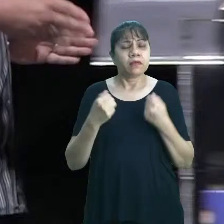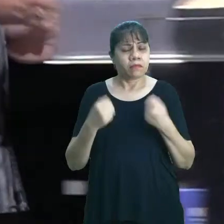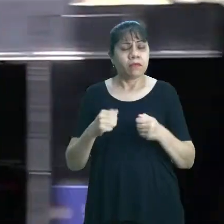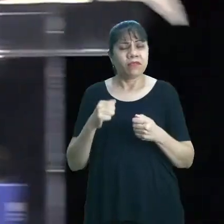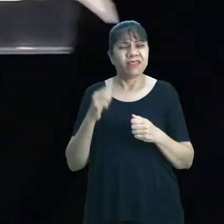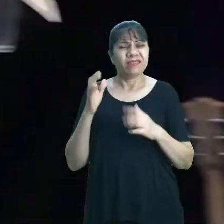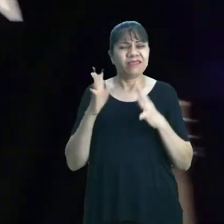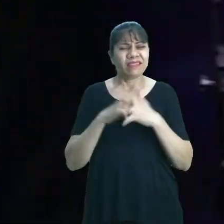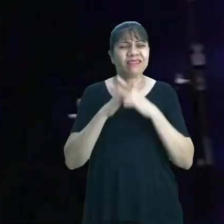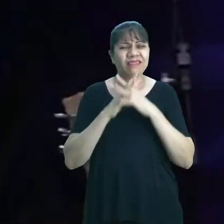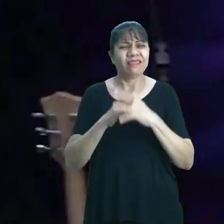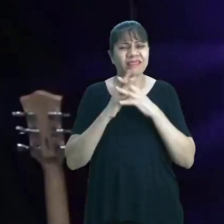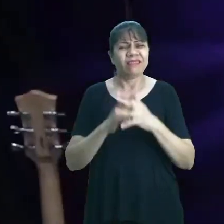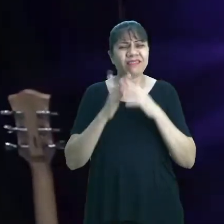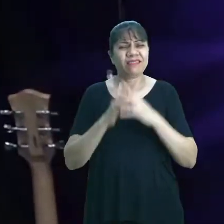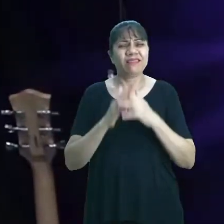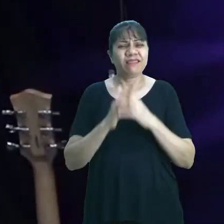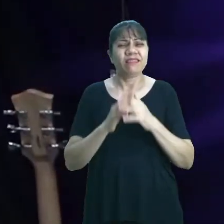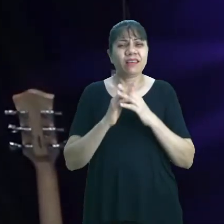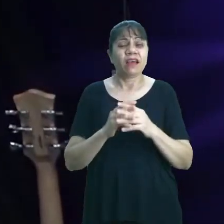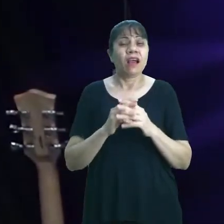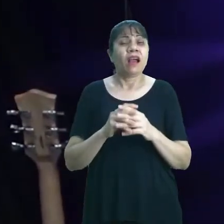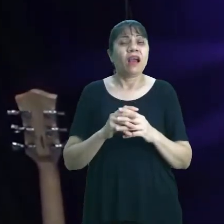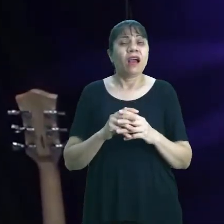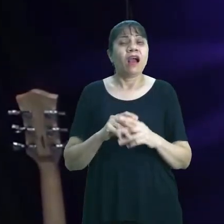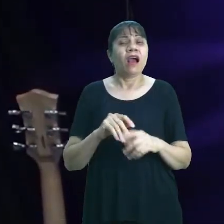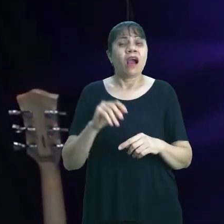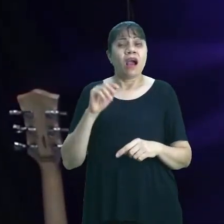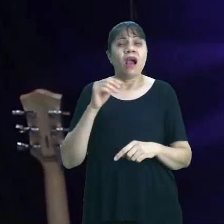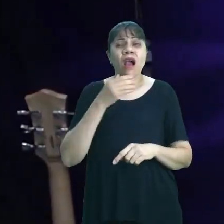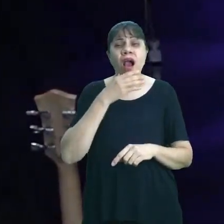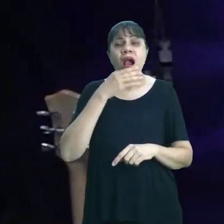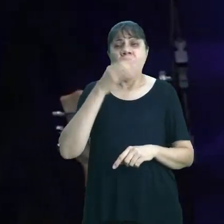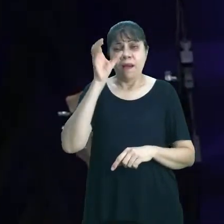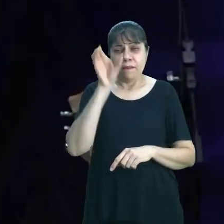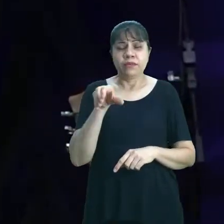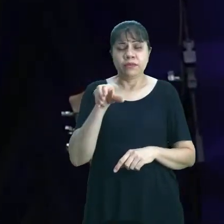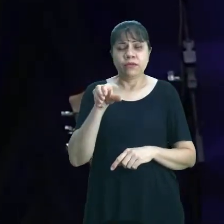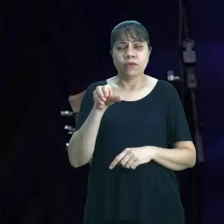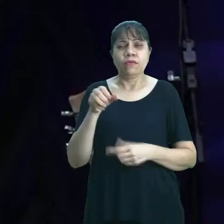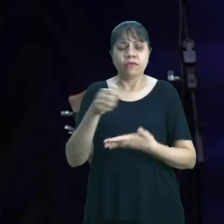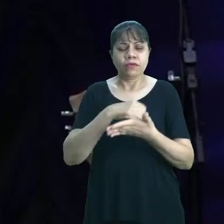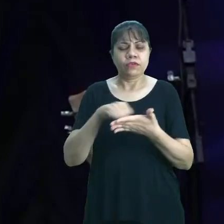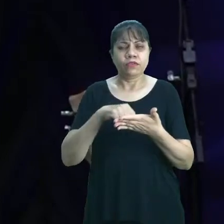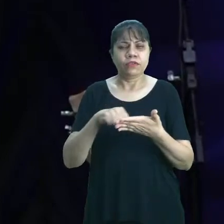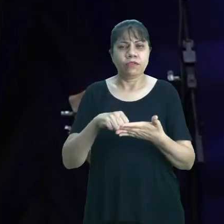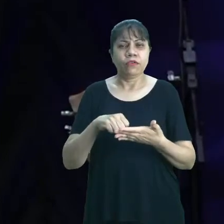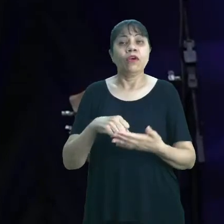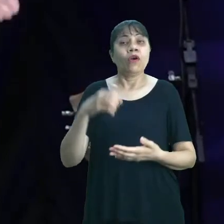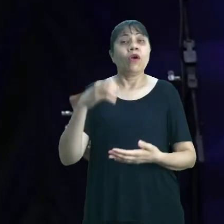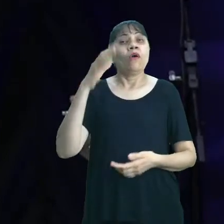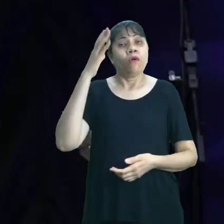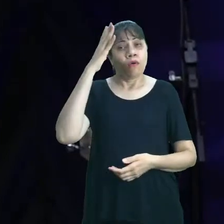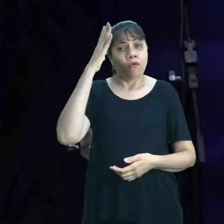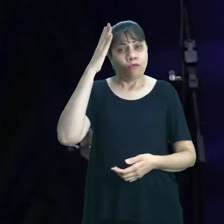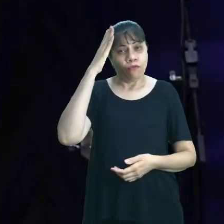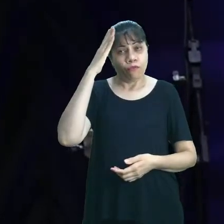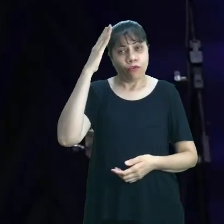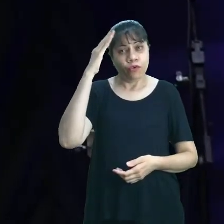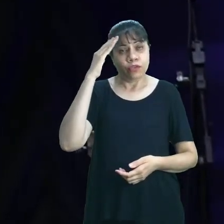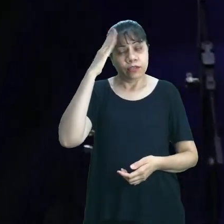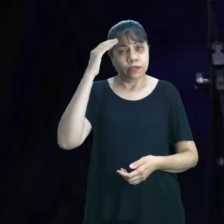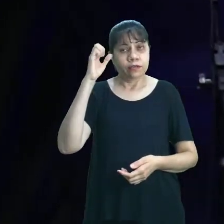autor, que nós sabemos muito bem quem é, Salomão, ele faz